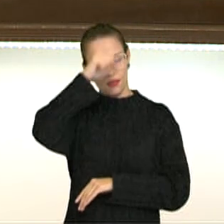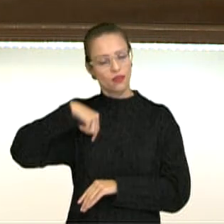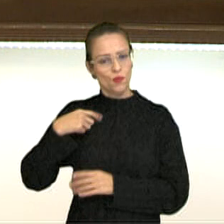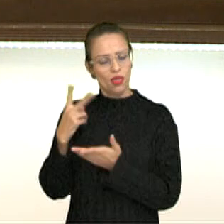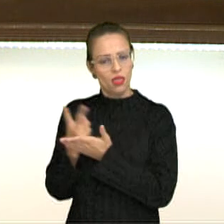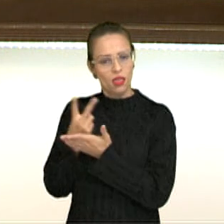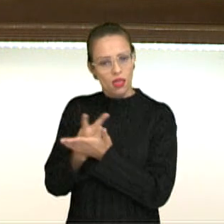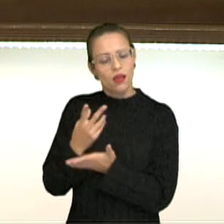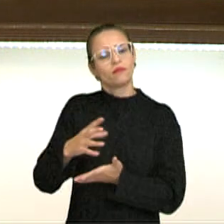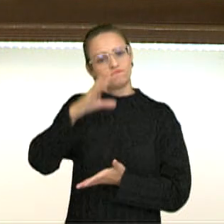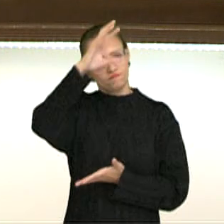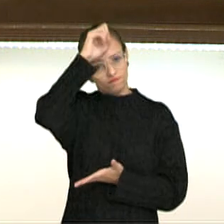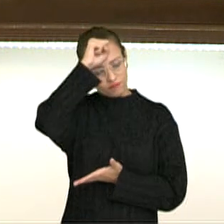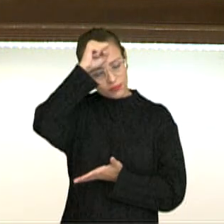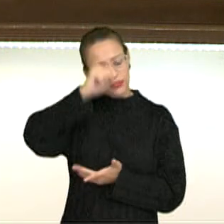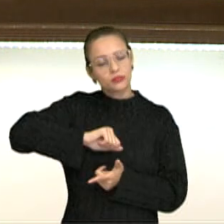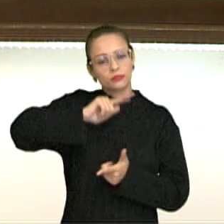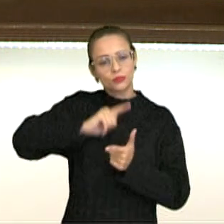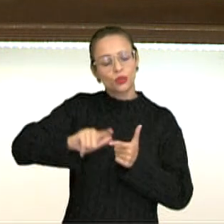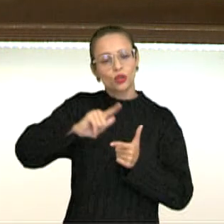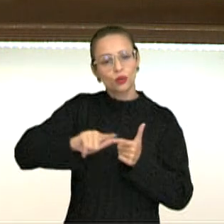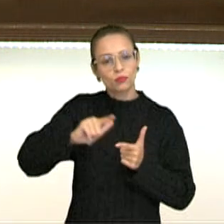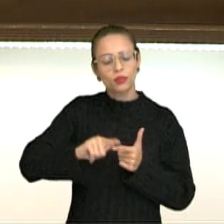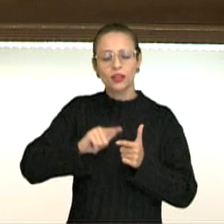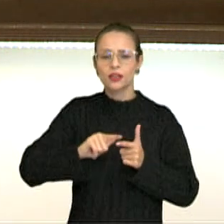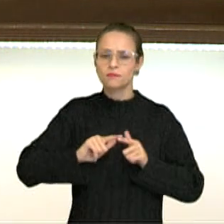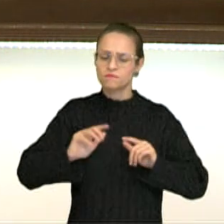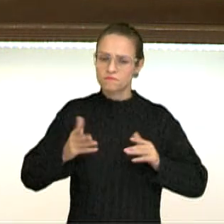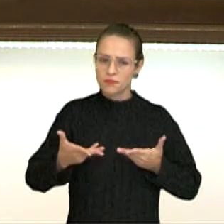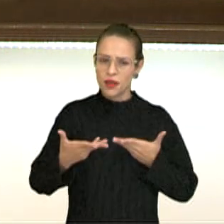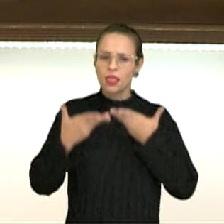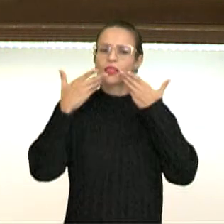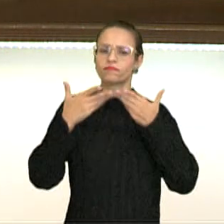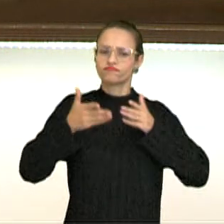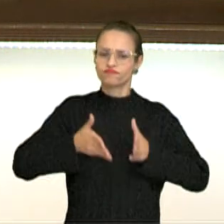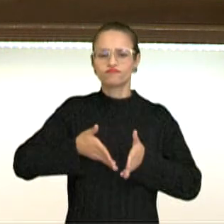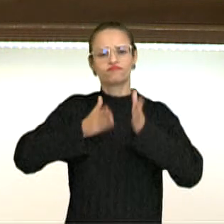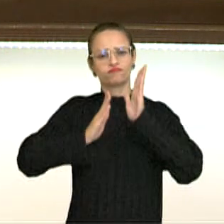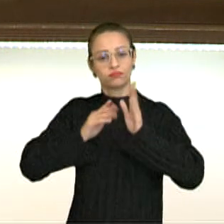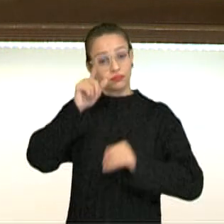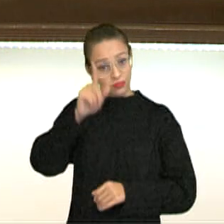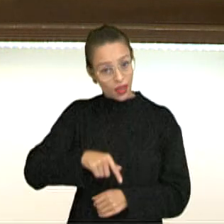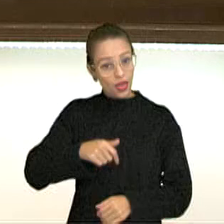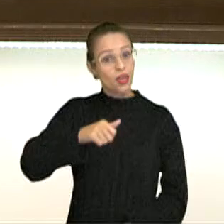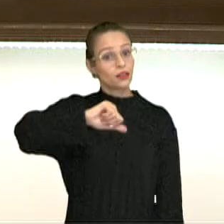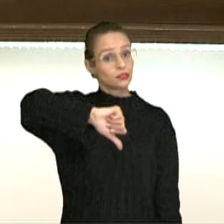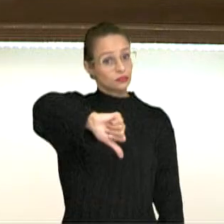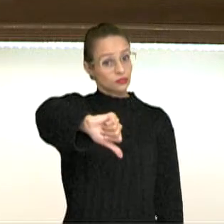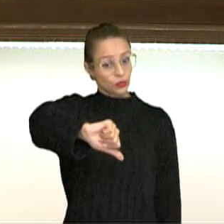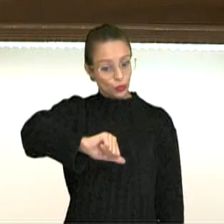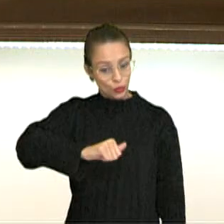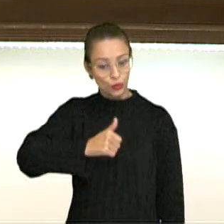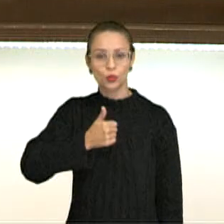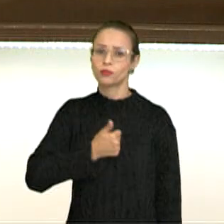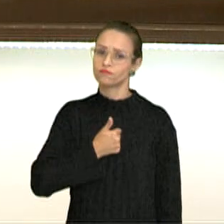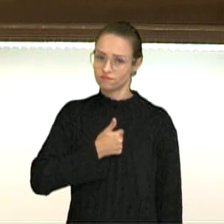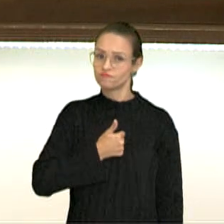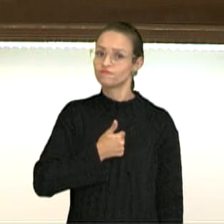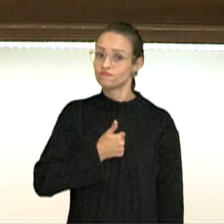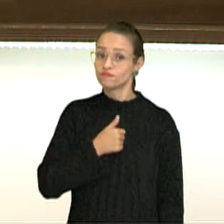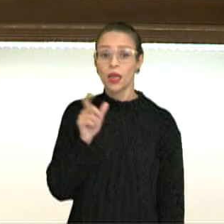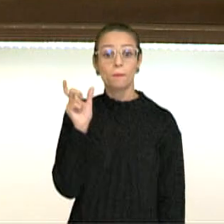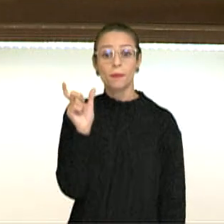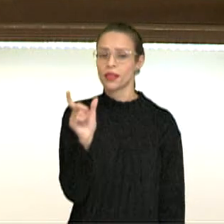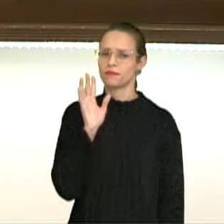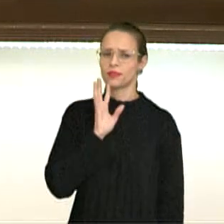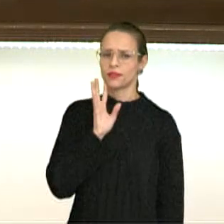erros, aprender com aquele problema, me levantar e seguir em frente. Isso é ser resiliente. Que palavra bacana é